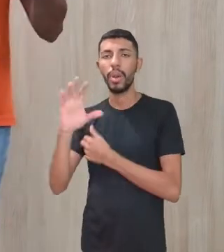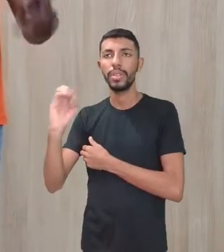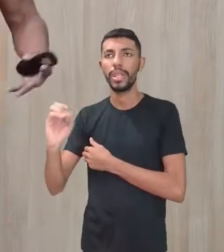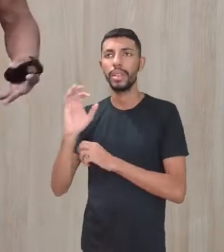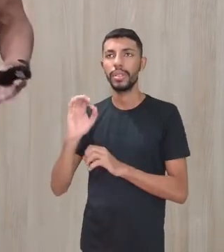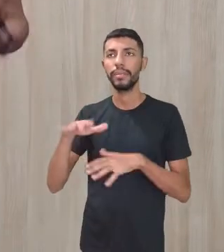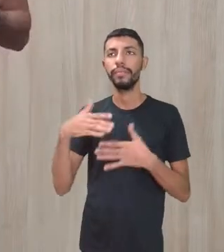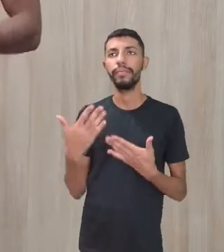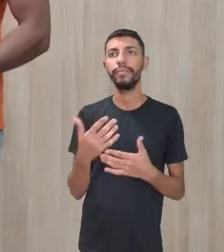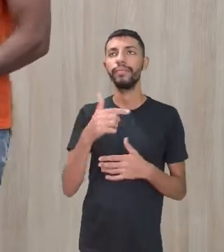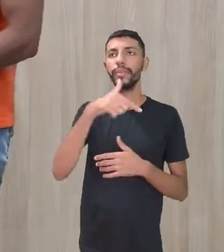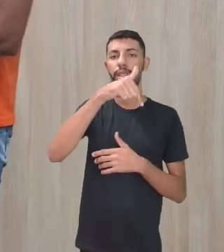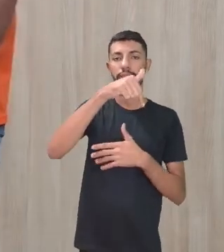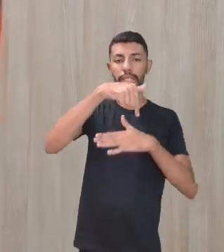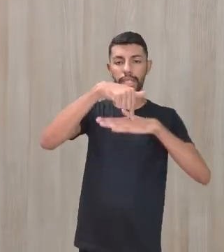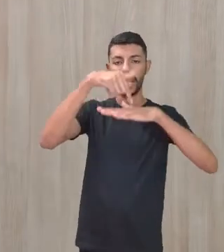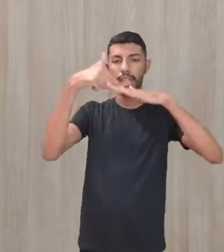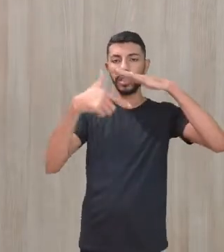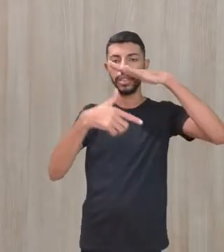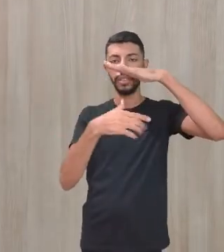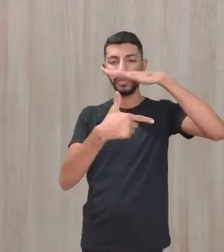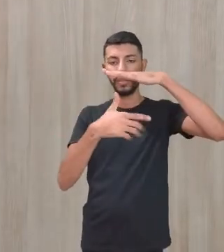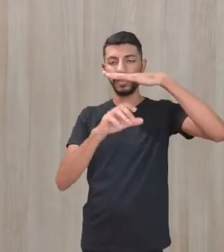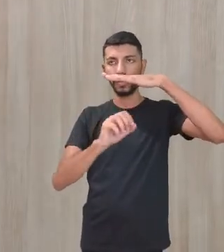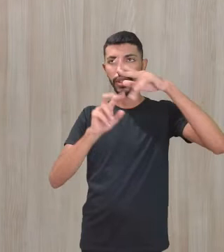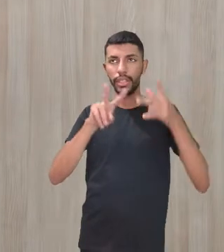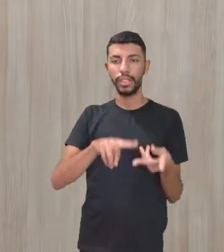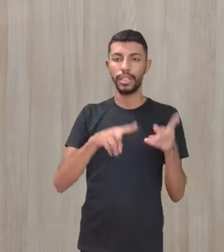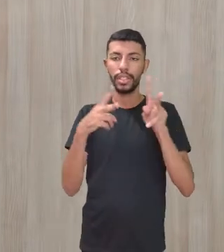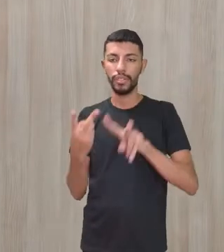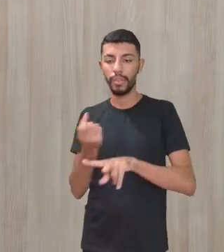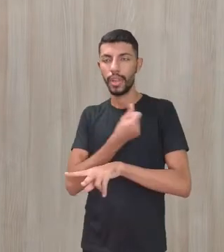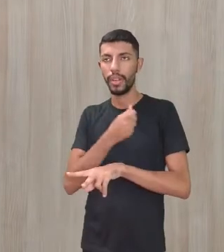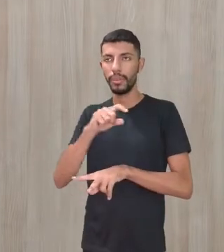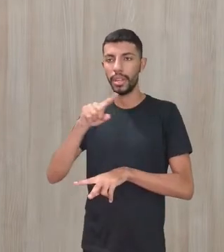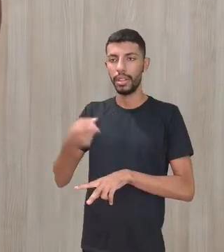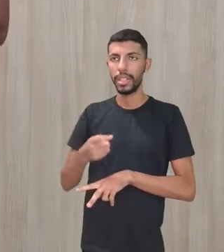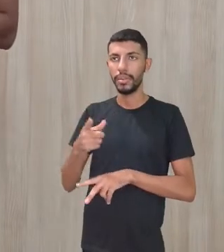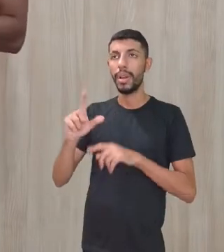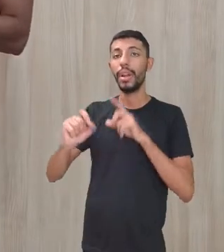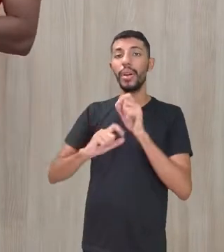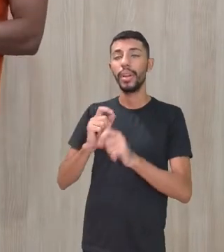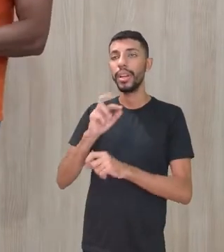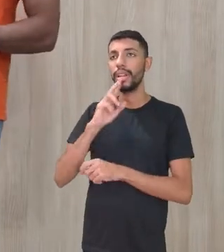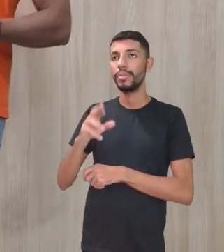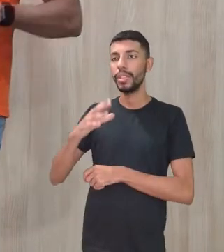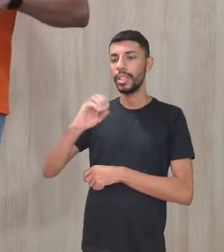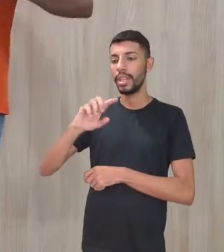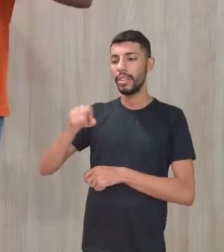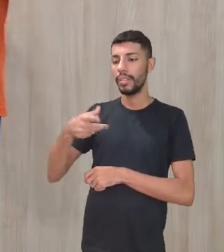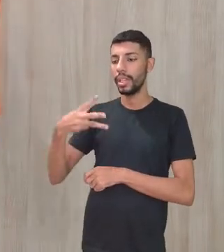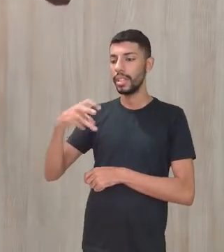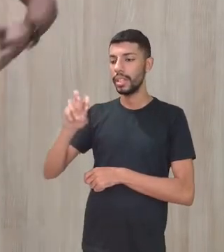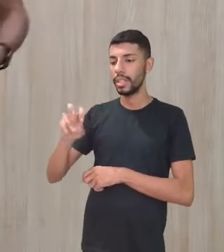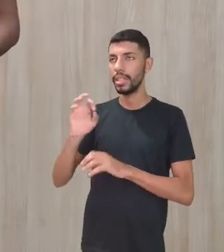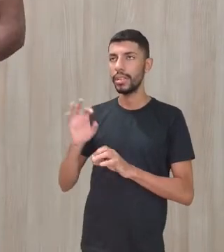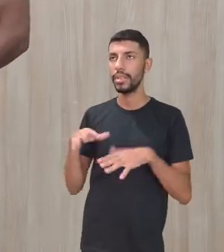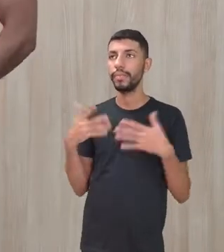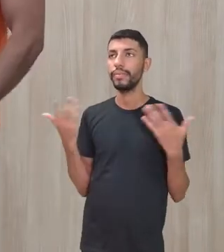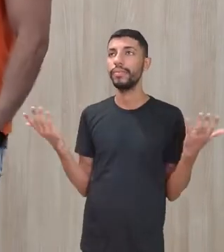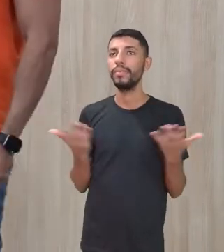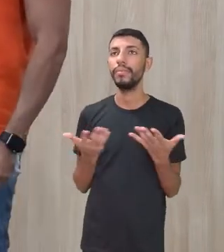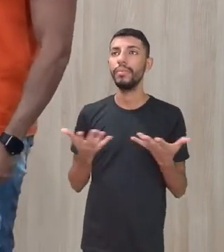uma fração, em um número decimal, que é 0,35. Beleza? Vamos